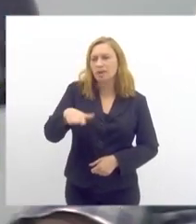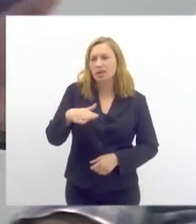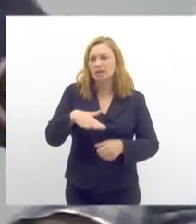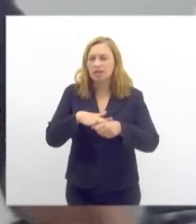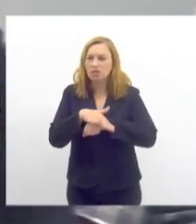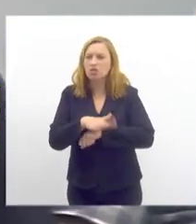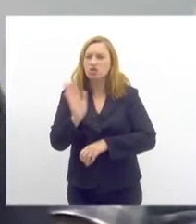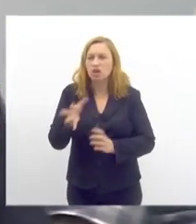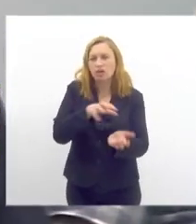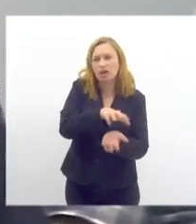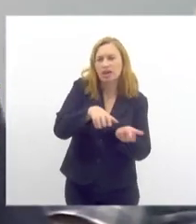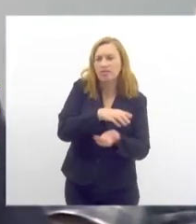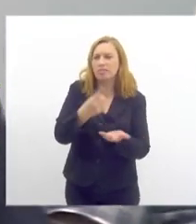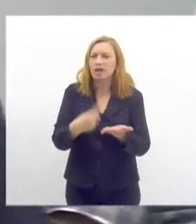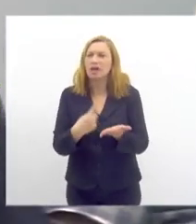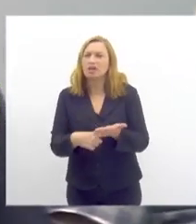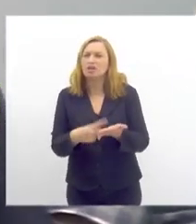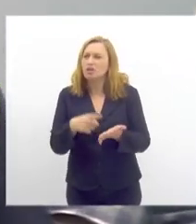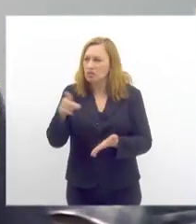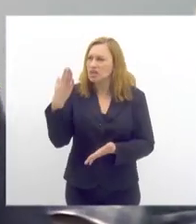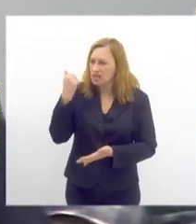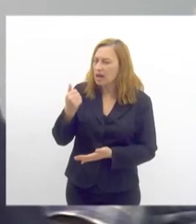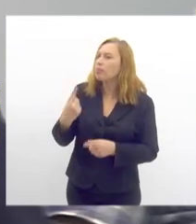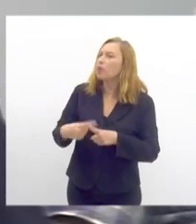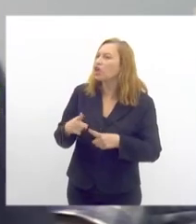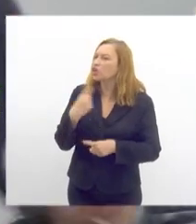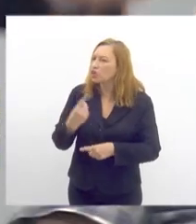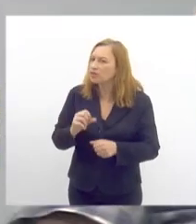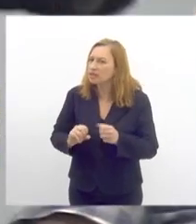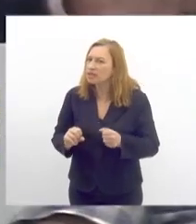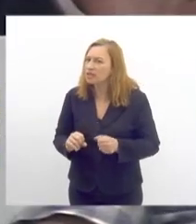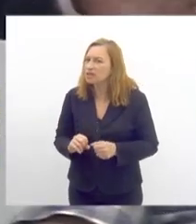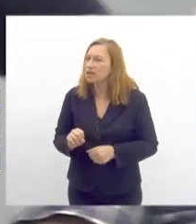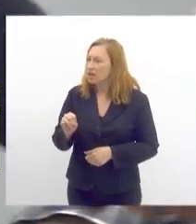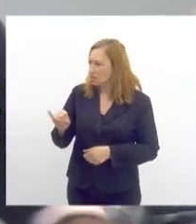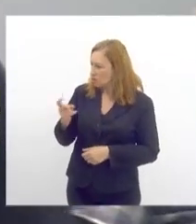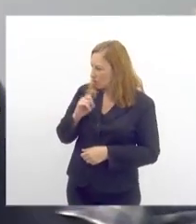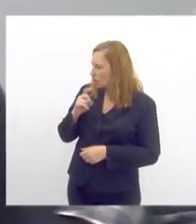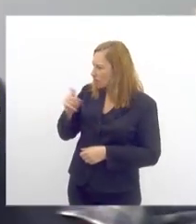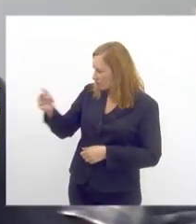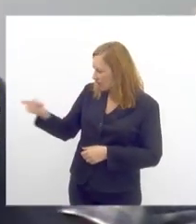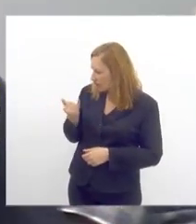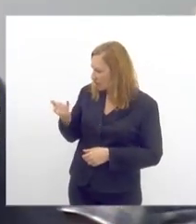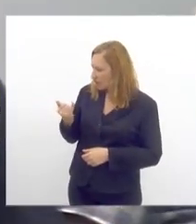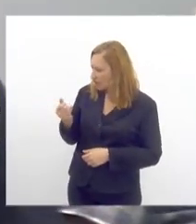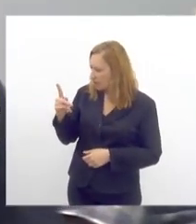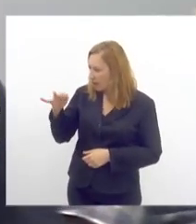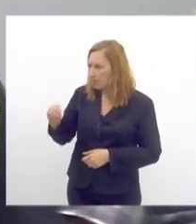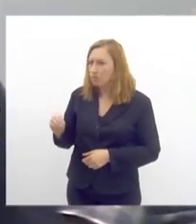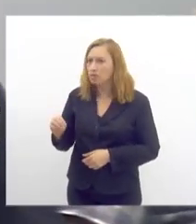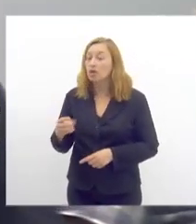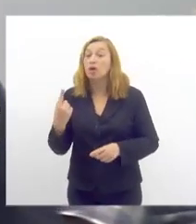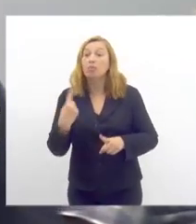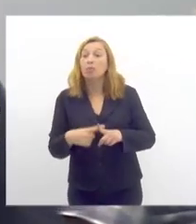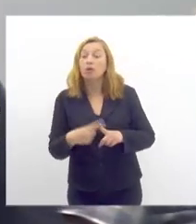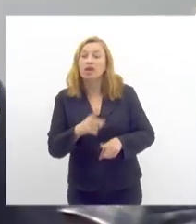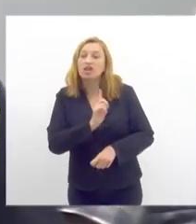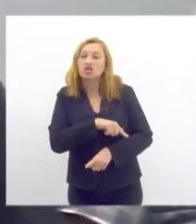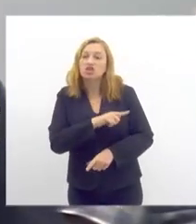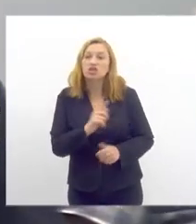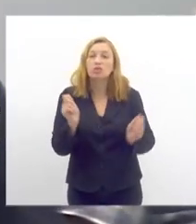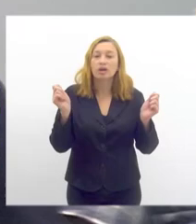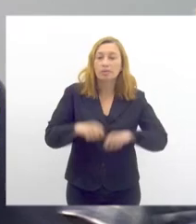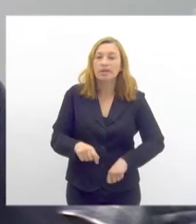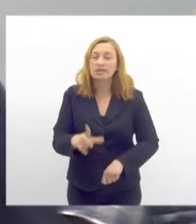com a greve já marcada, me falaram assim: você sabe por que nós estamos fazendo isso? Se eu estiver mentindo, você me corrija, tá, Pablo? Porque essa é a gestão que tem